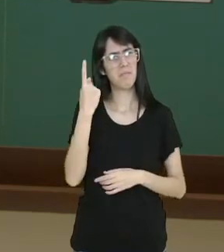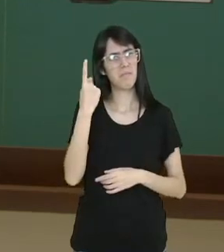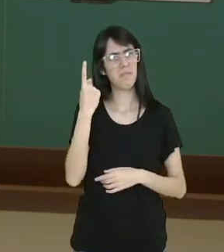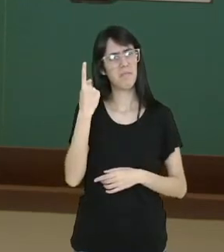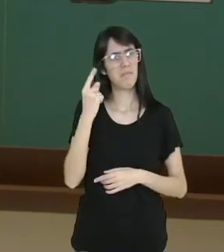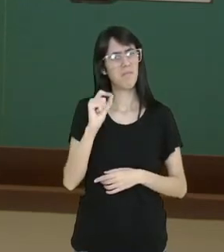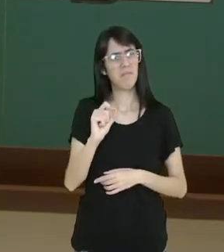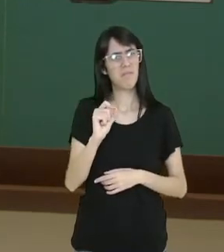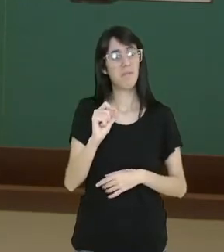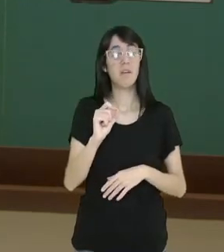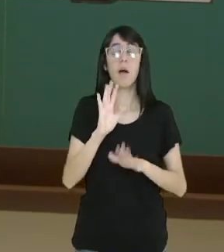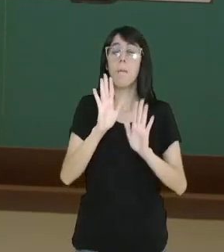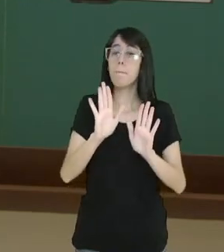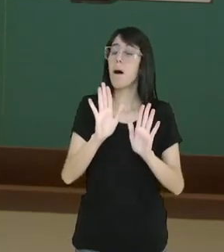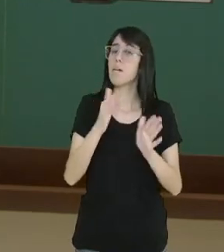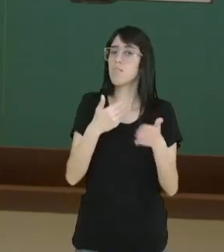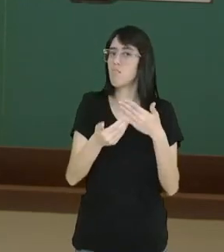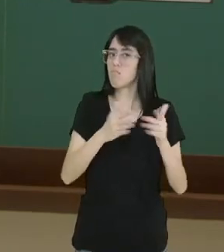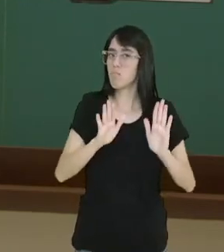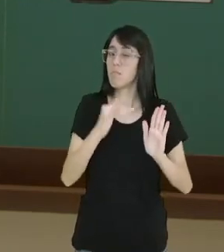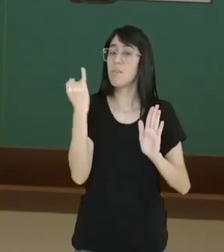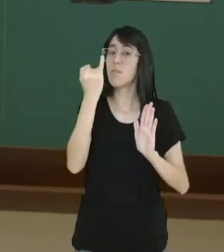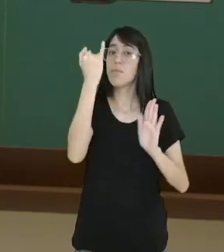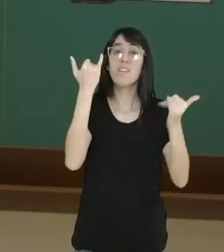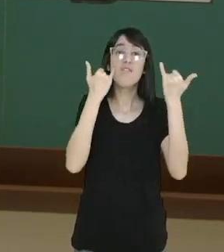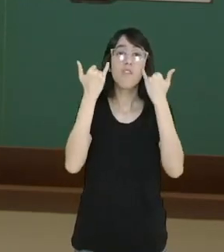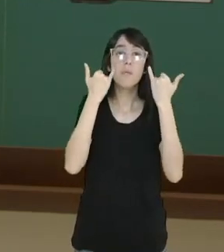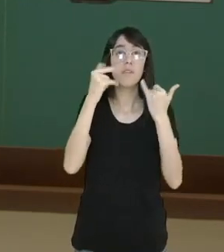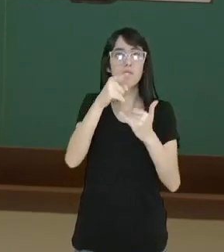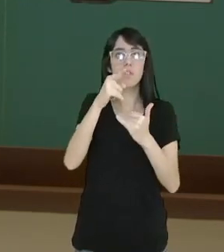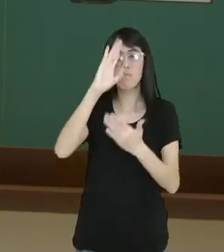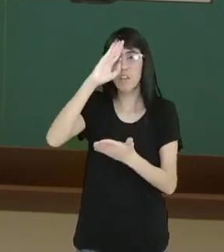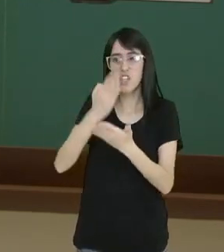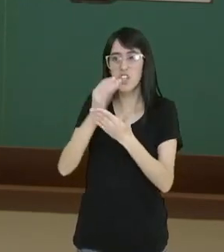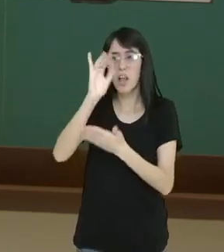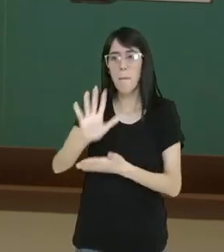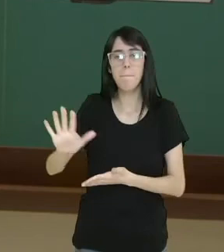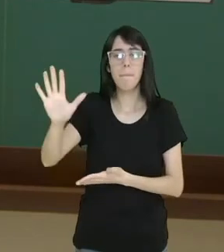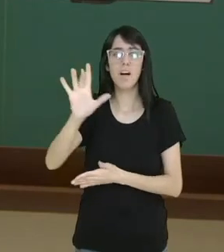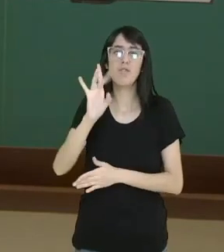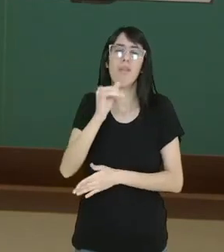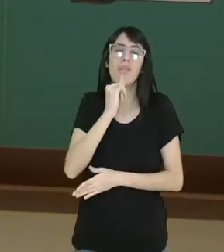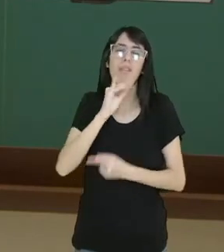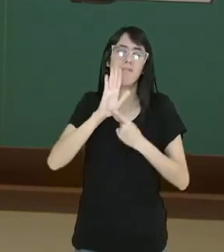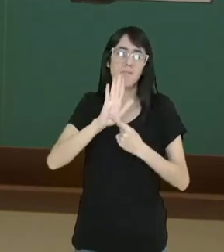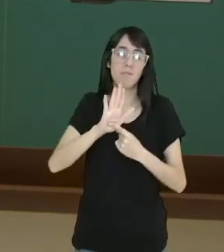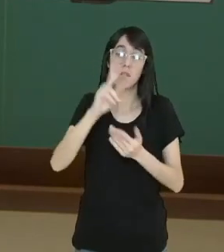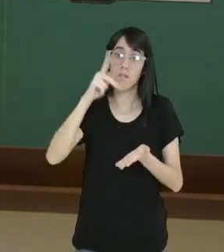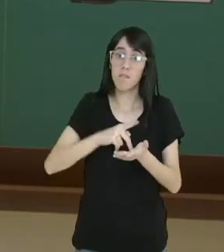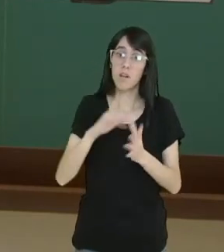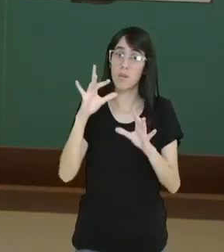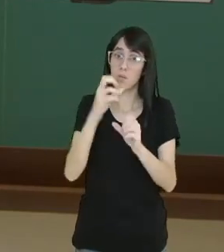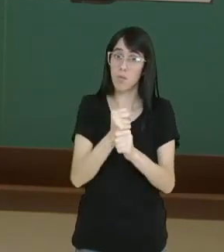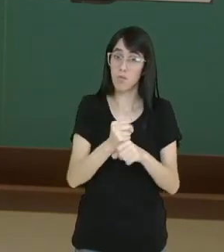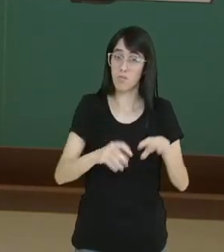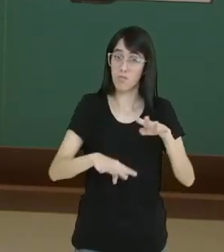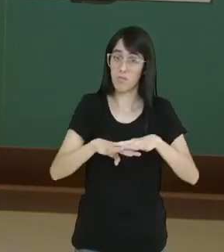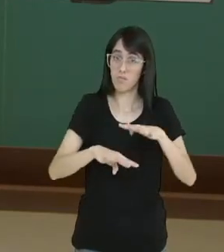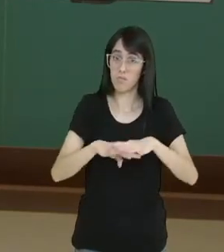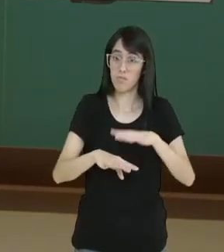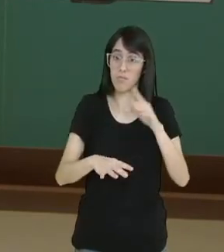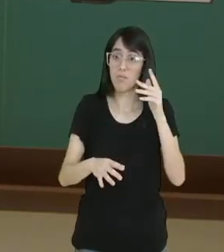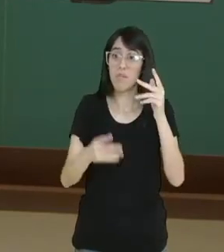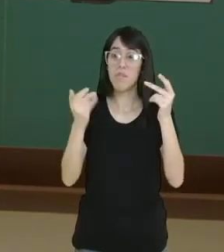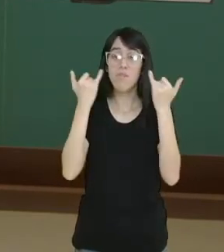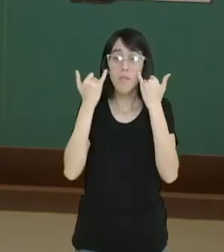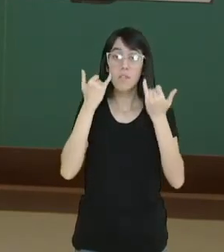que vale são as informações. Por isso que a gente não confia nos desenhos. A gente confia nas contas, ok? Então, eu descobri que uma